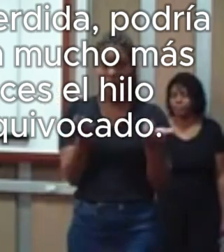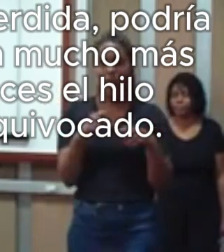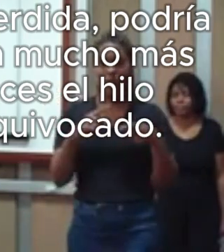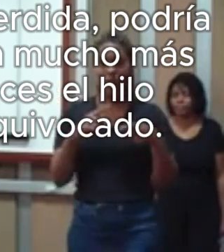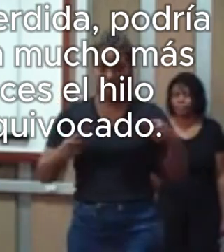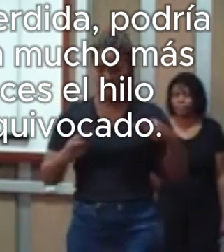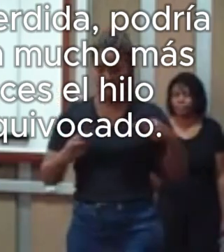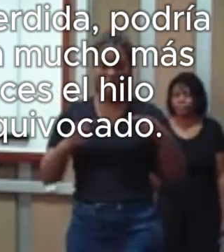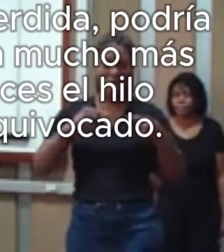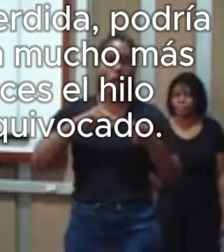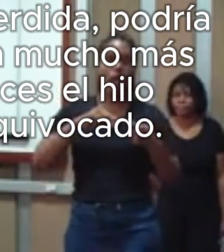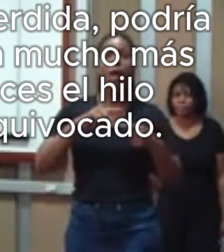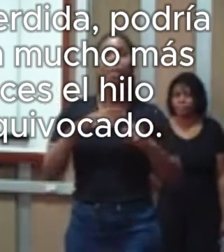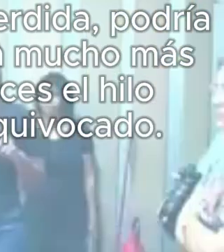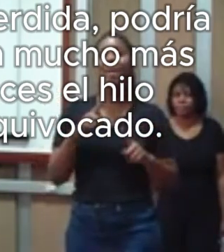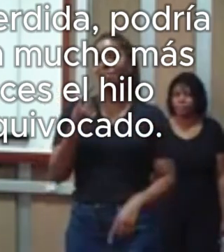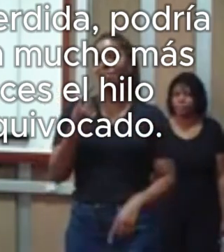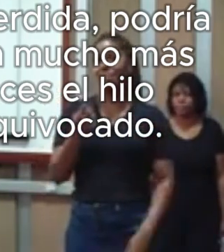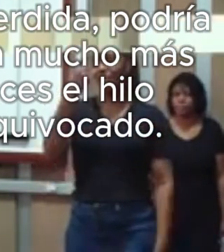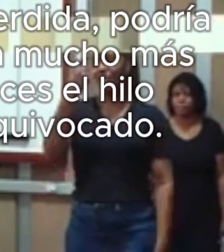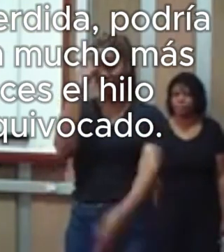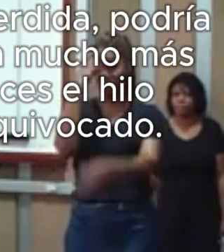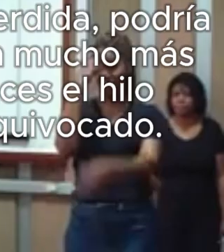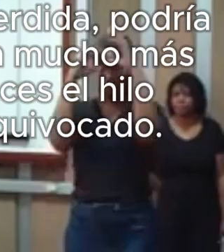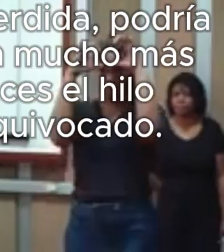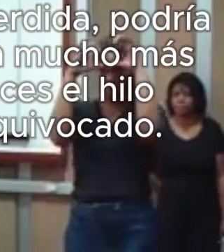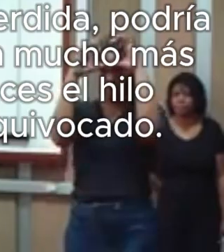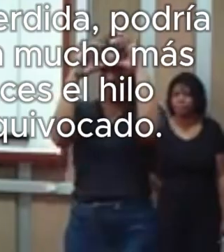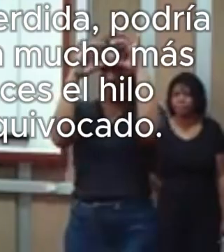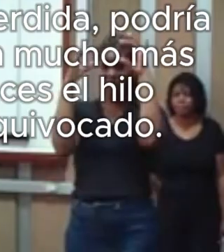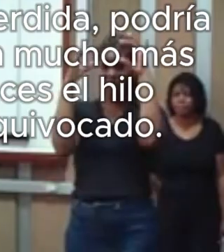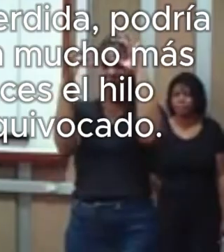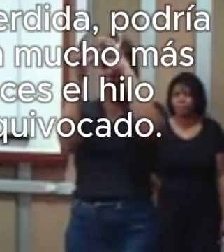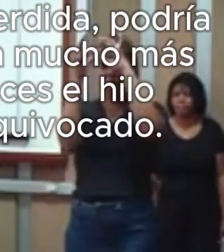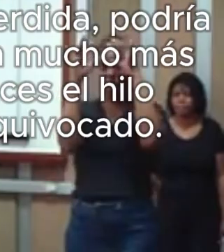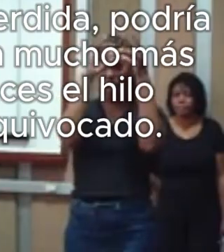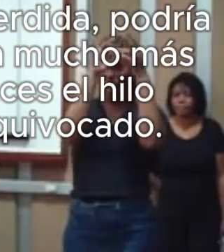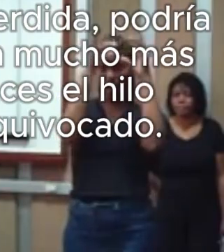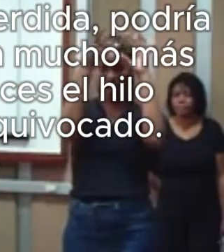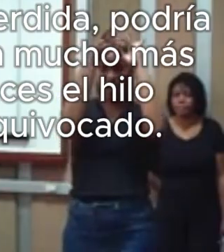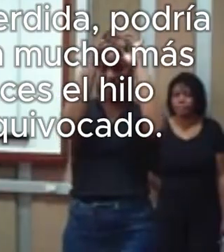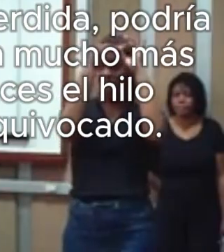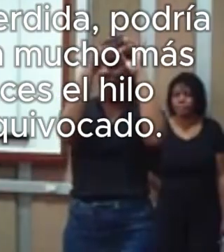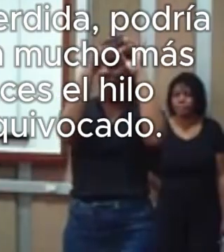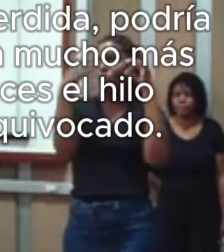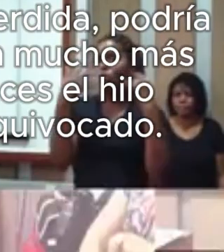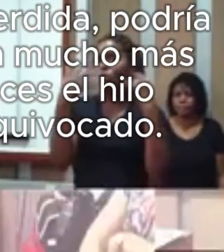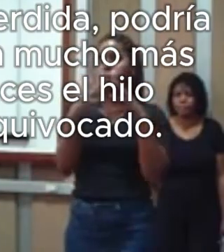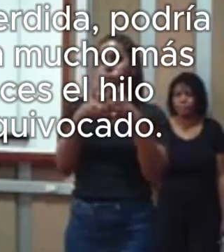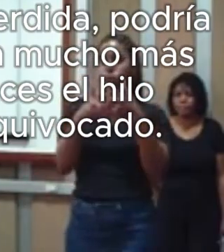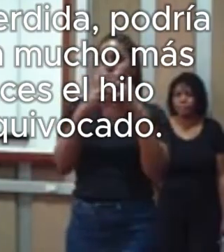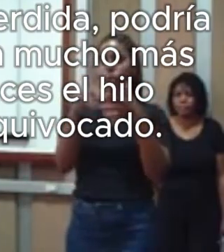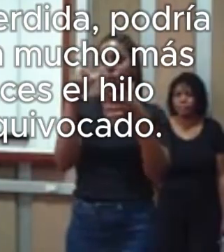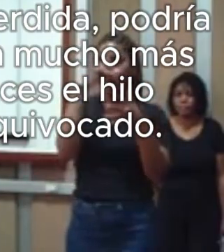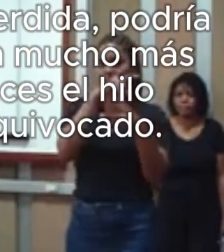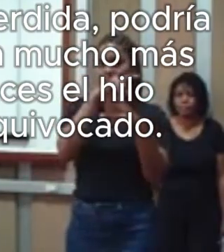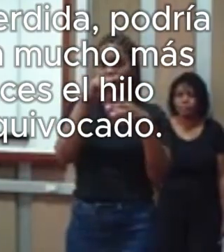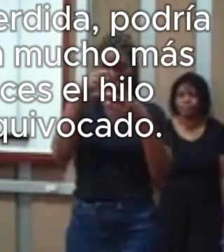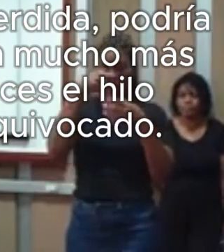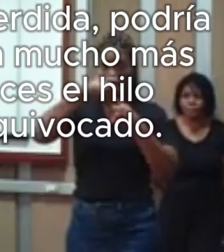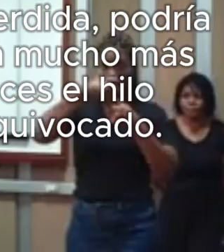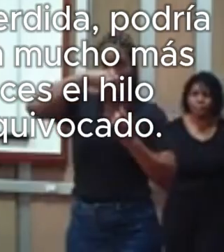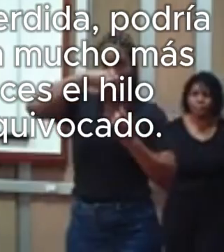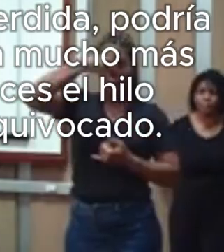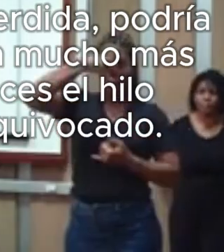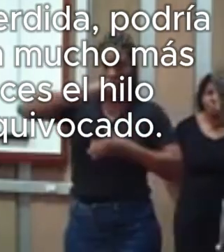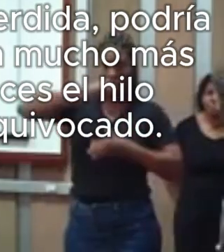que no cérebro as conexões são muito mais sofisticadas do que na medula. Na medula você você cortou um fio,